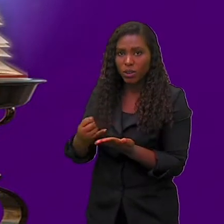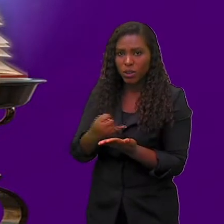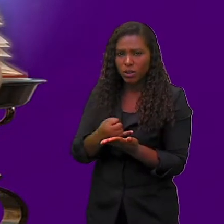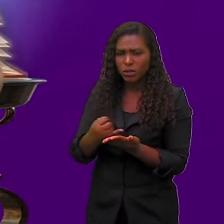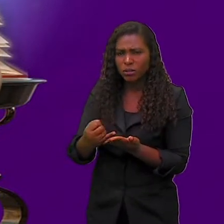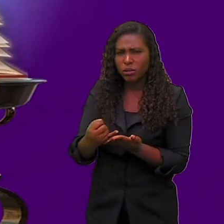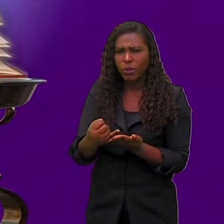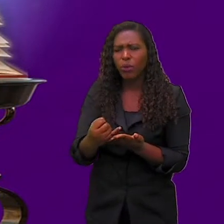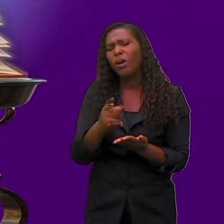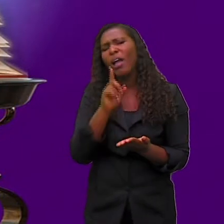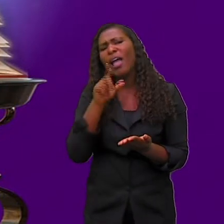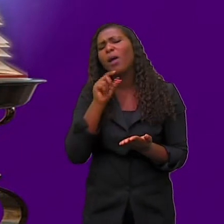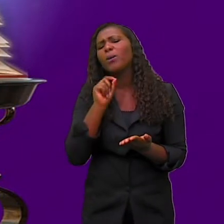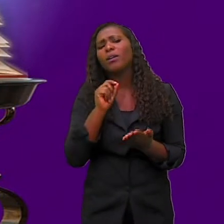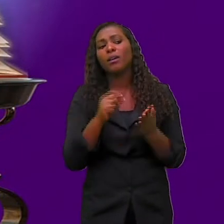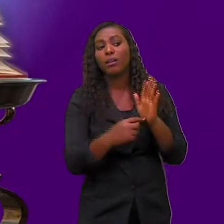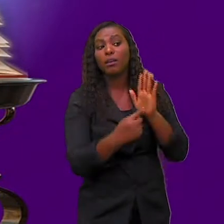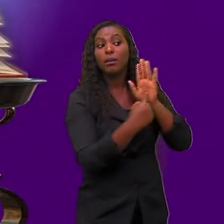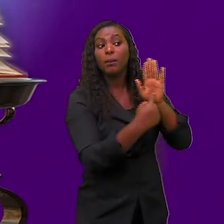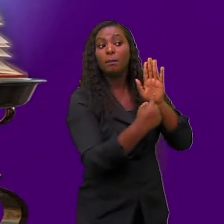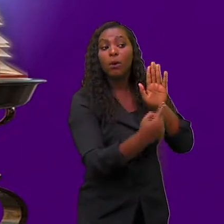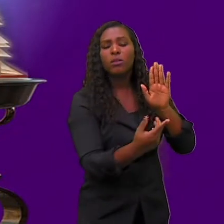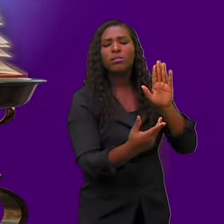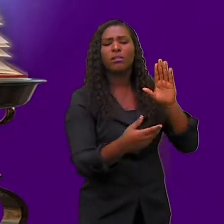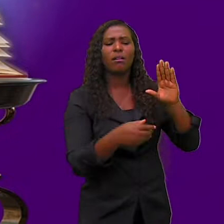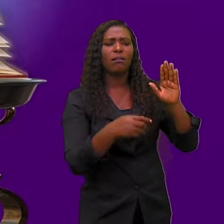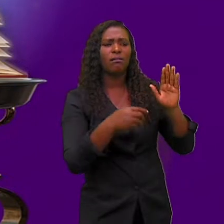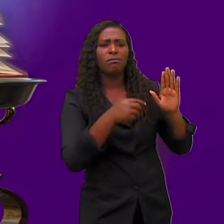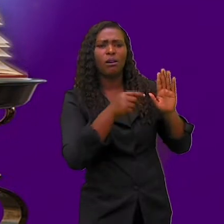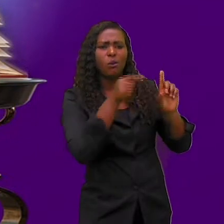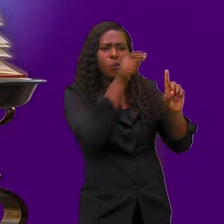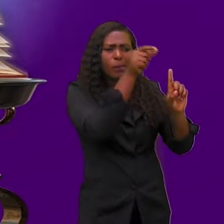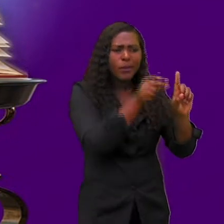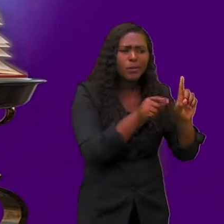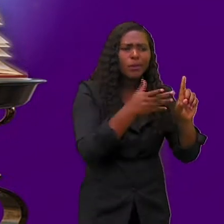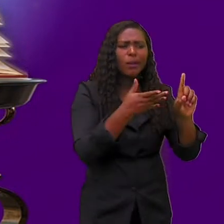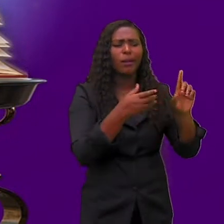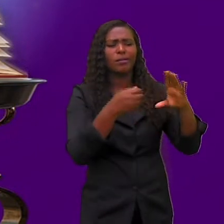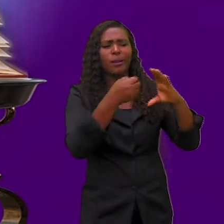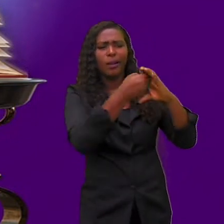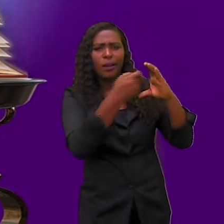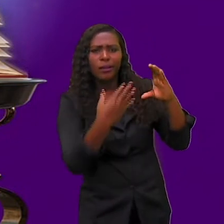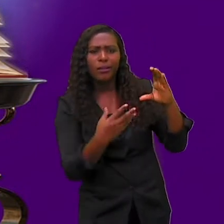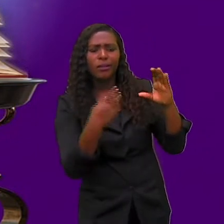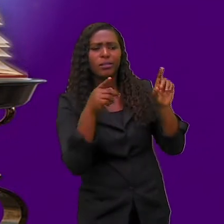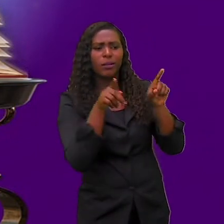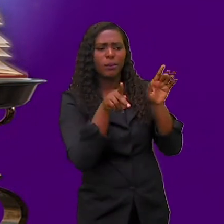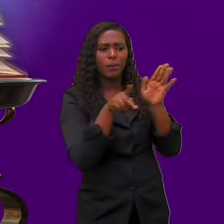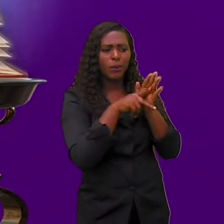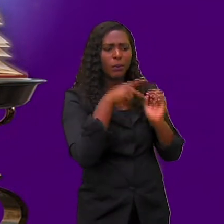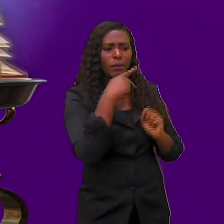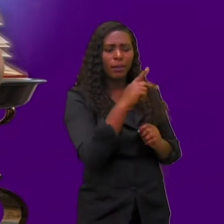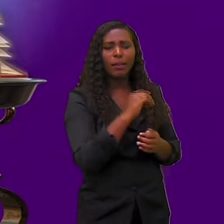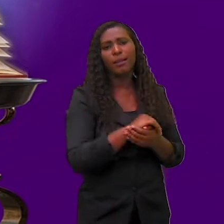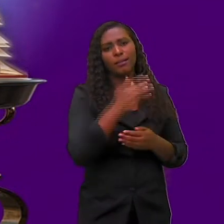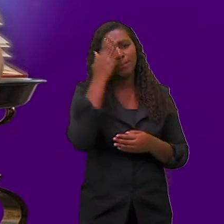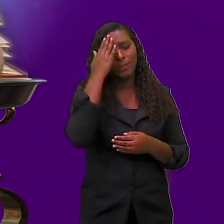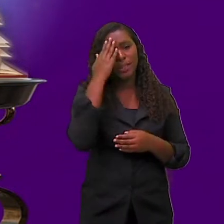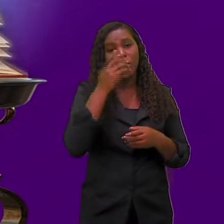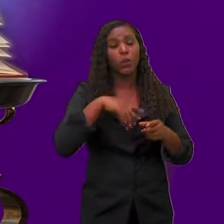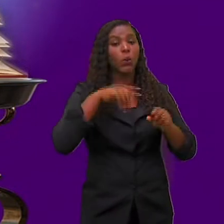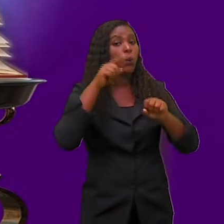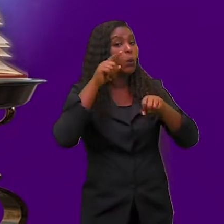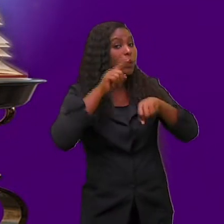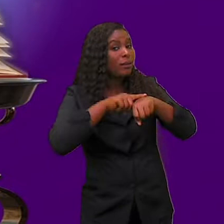algumas características, como os personagens, o tempo, o espaço, certo? Aí nós partimos